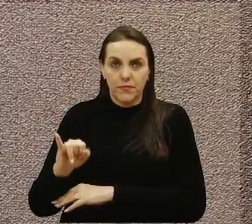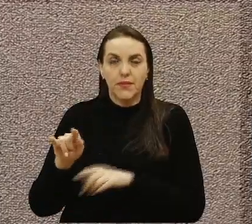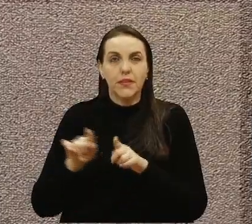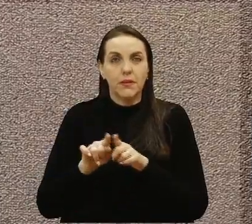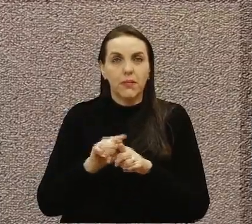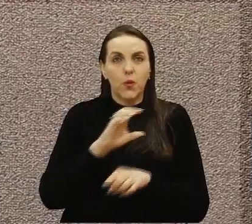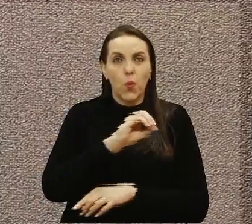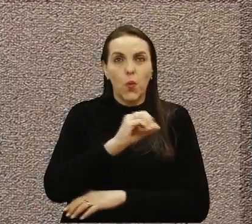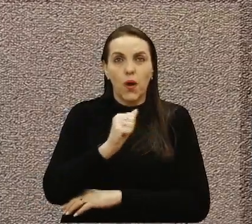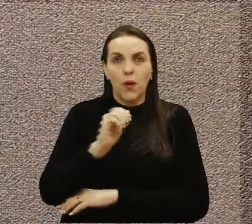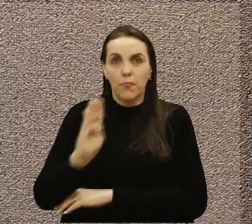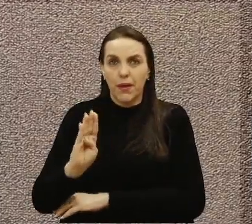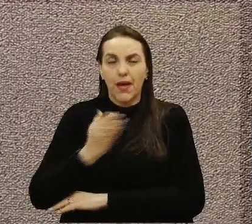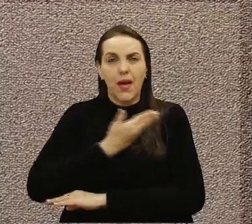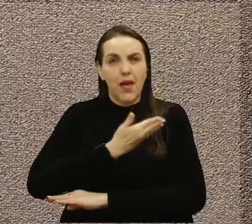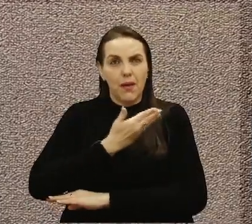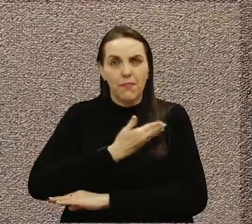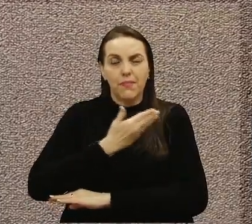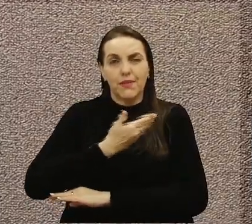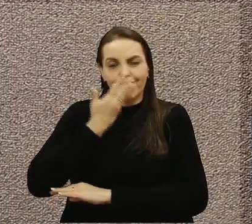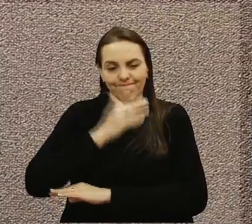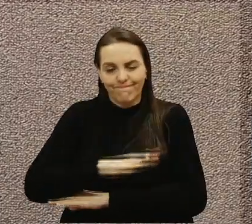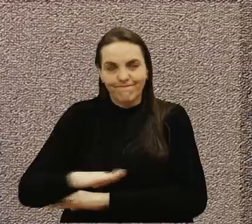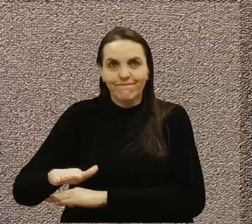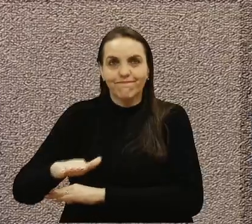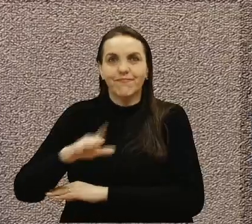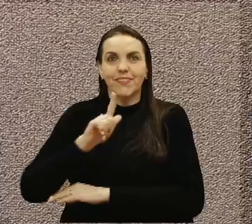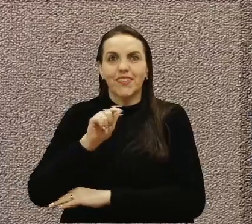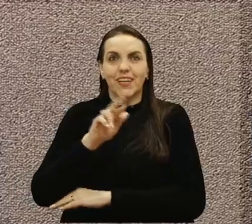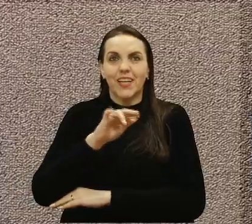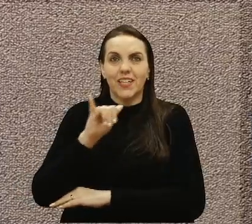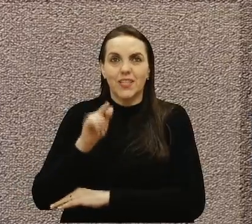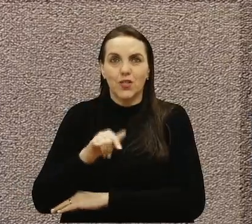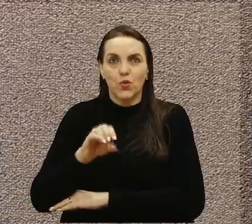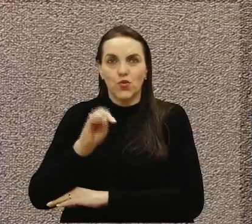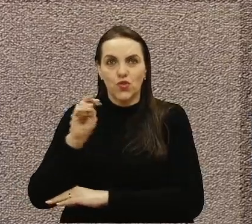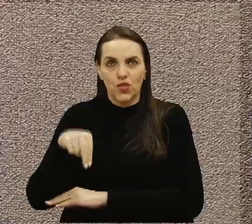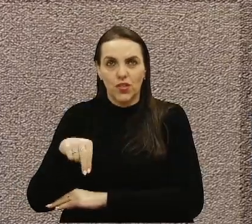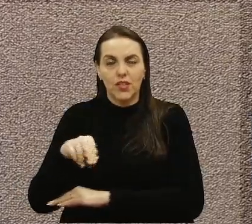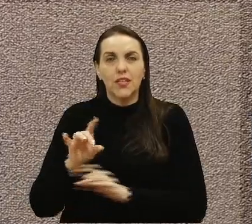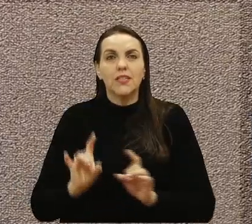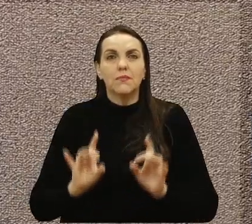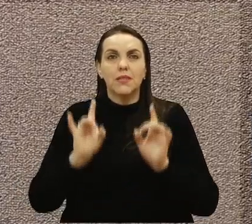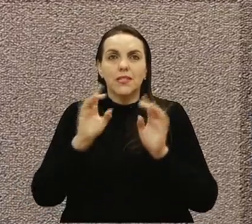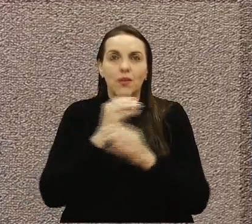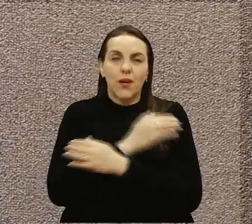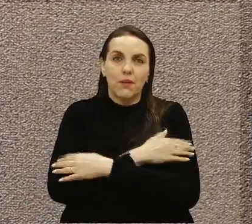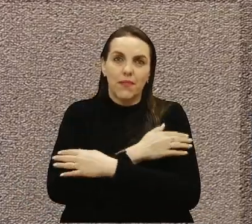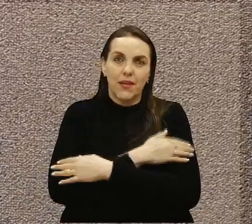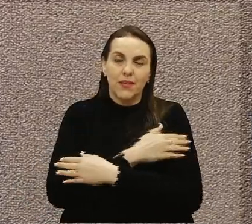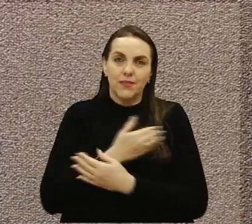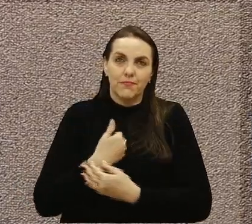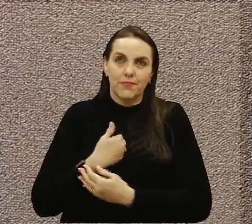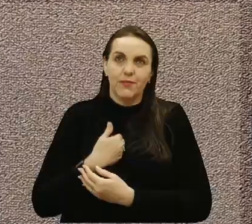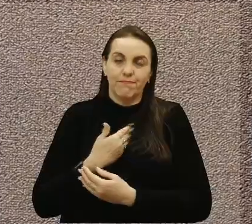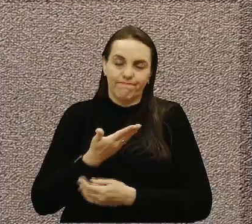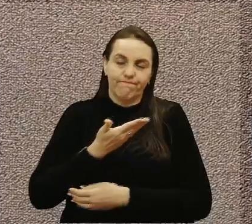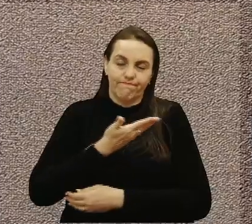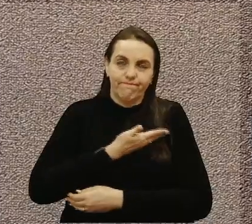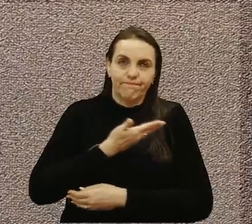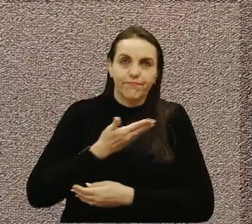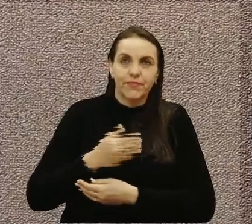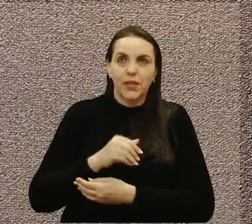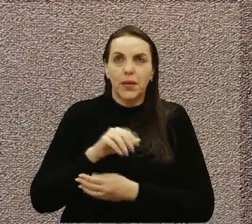Brasil, amigo de infância Maurício Graziotin. Mas hoje, em especial, um abraço ao meu companheiro de partido,